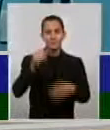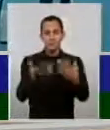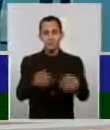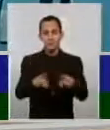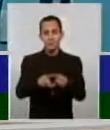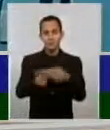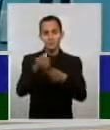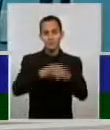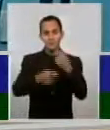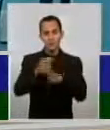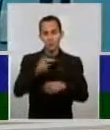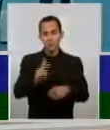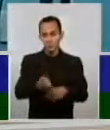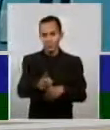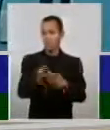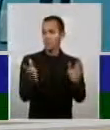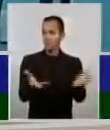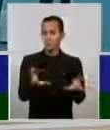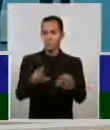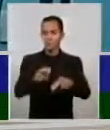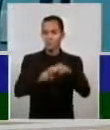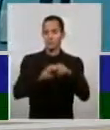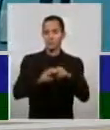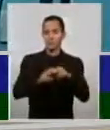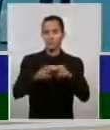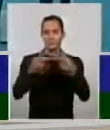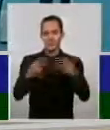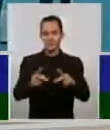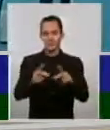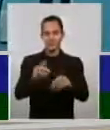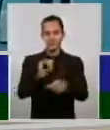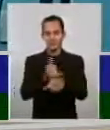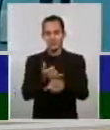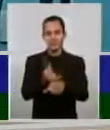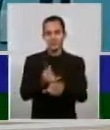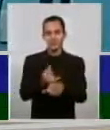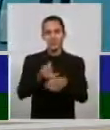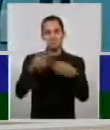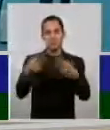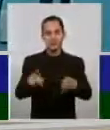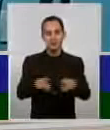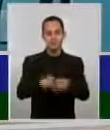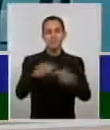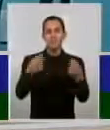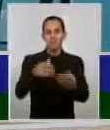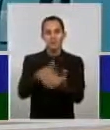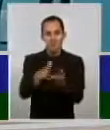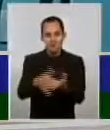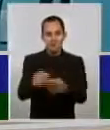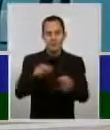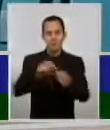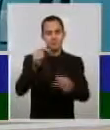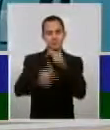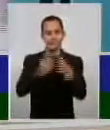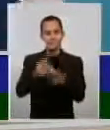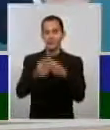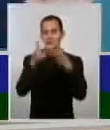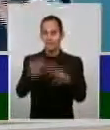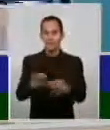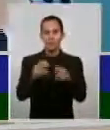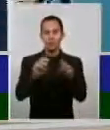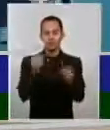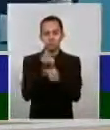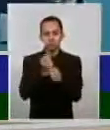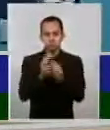que a administração está continuando. Ele, através desse instrumento aí legislativo, agora precisa gastar e fazer ações, como foi feito,